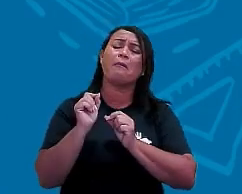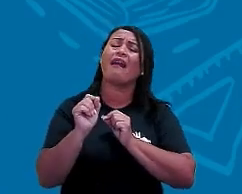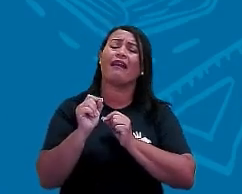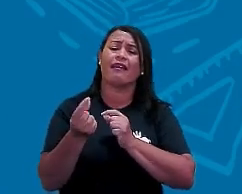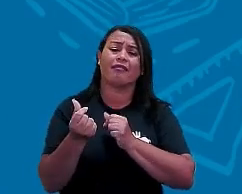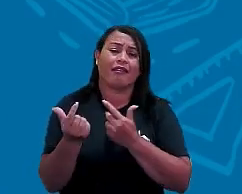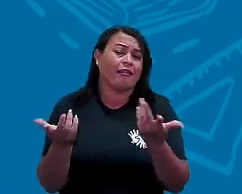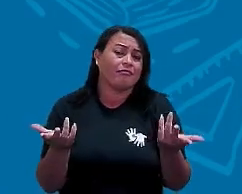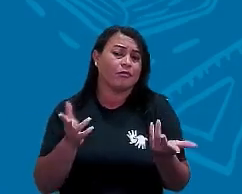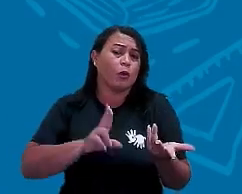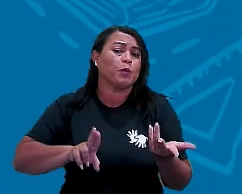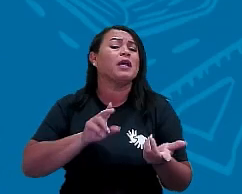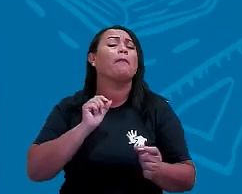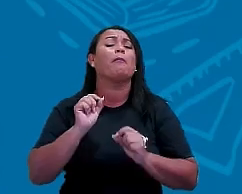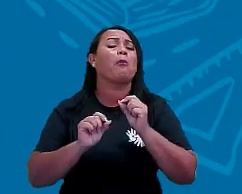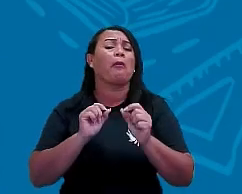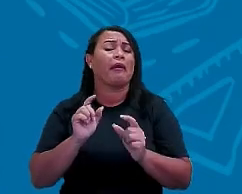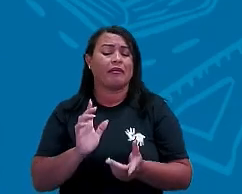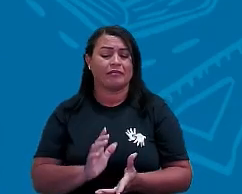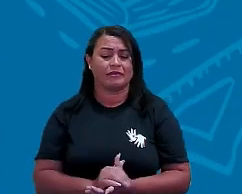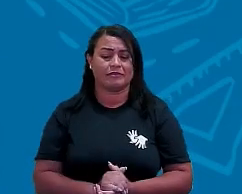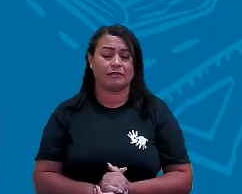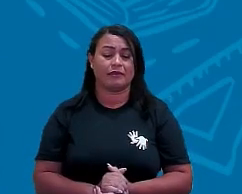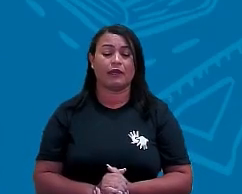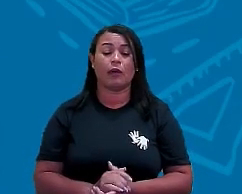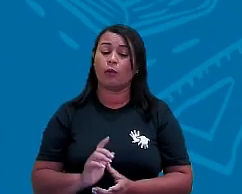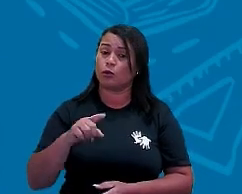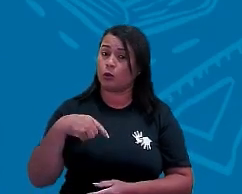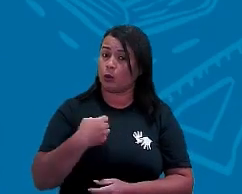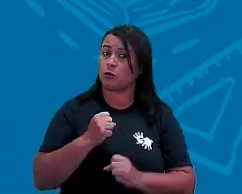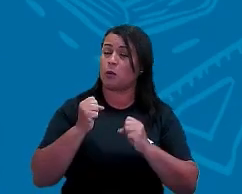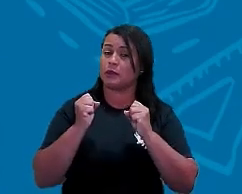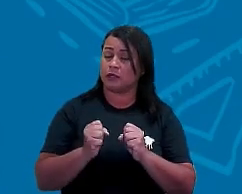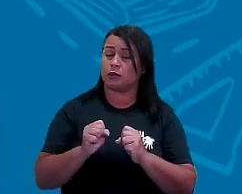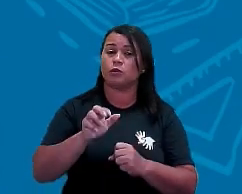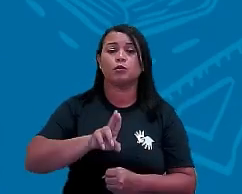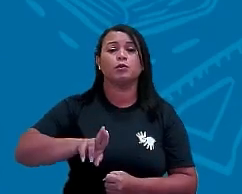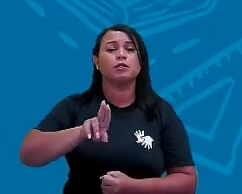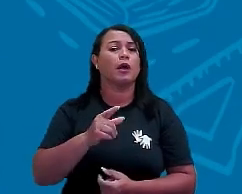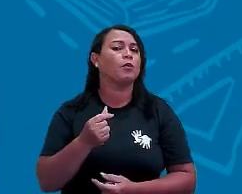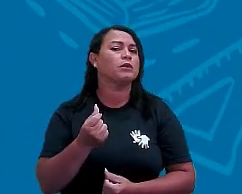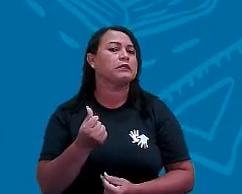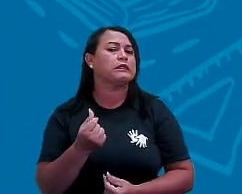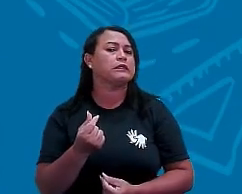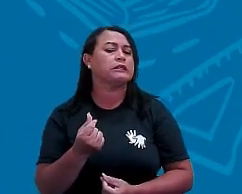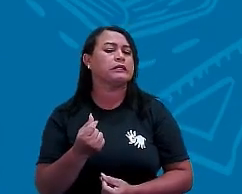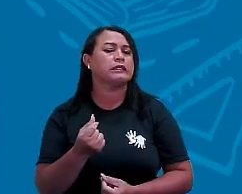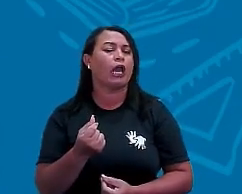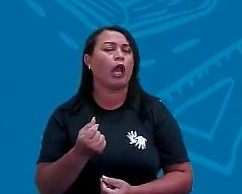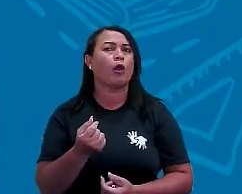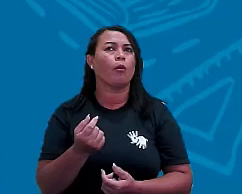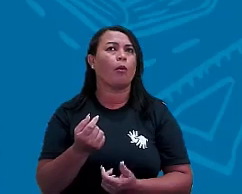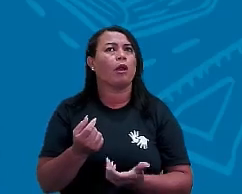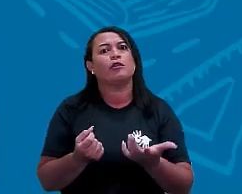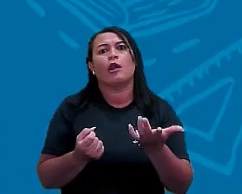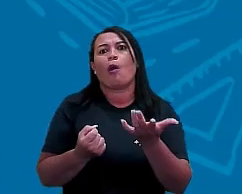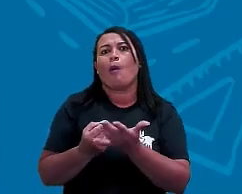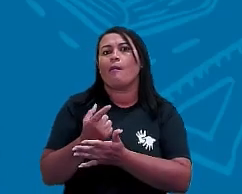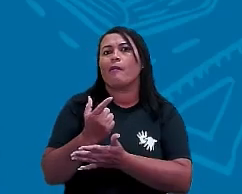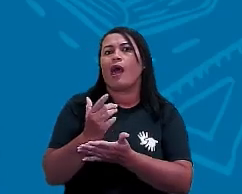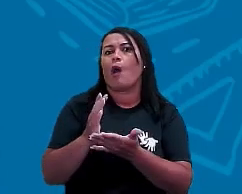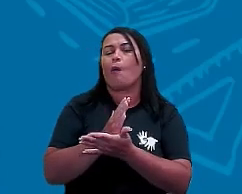que nós usamos o dinheiro, né? A gente pode usar o dinheiro quando vai fazer uma compra,